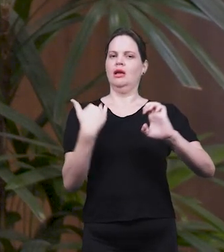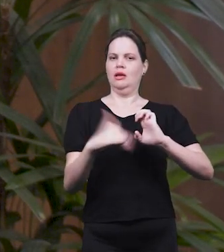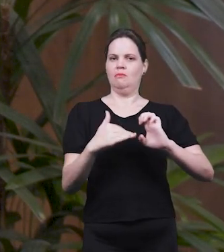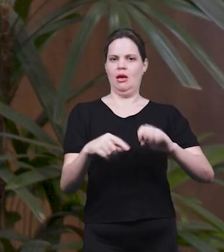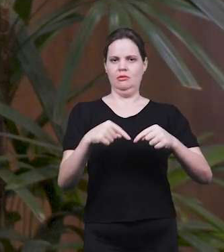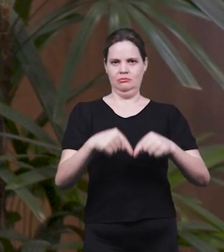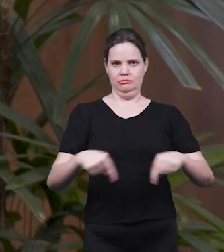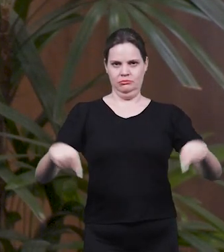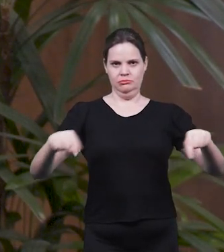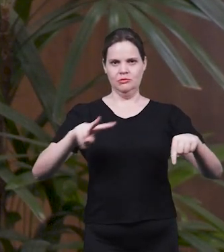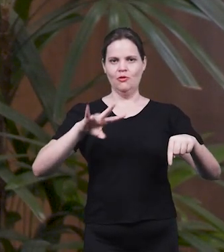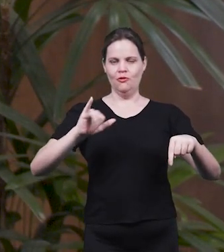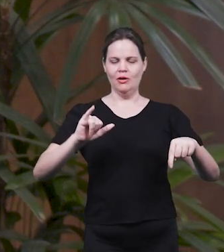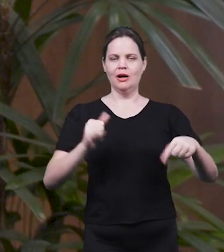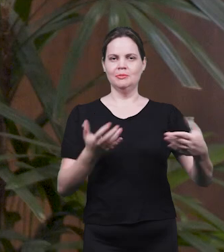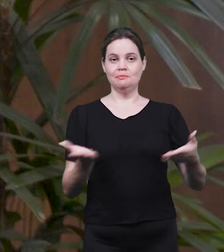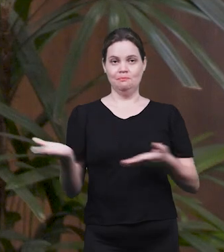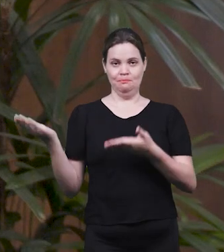é